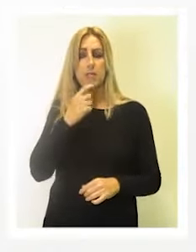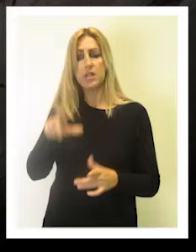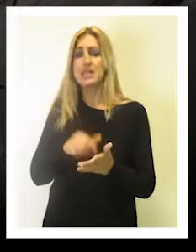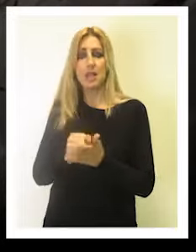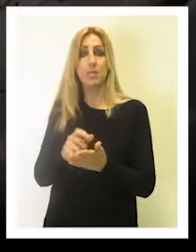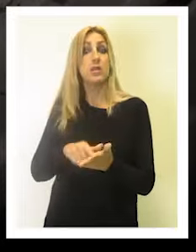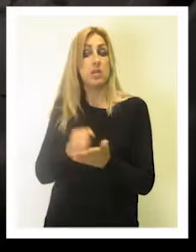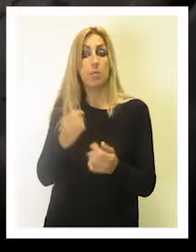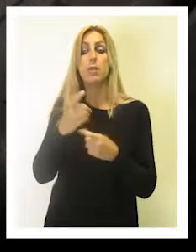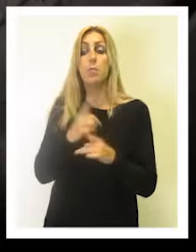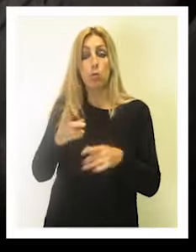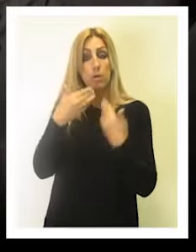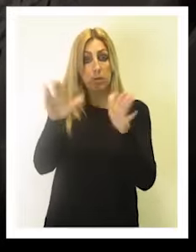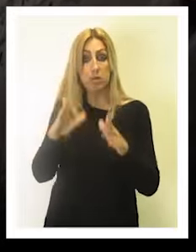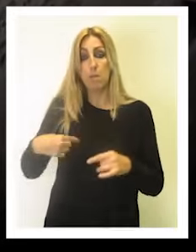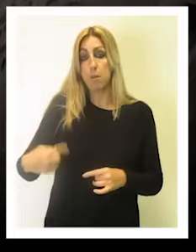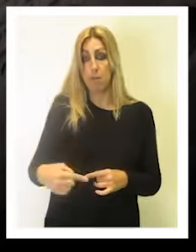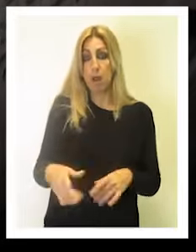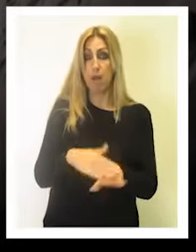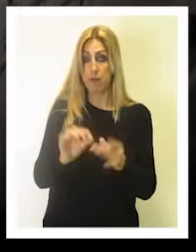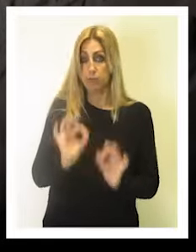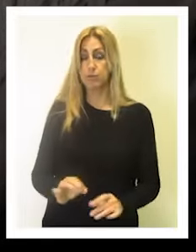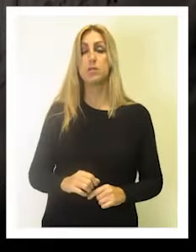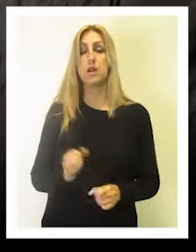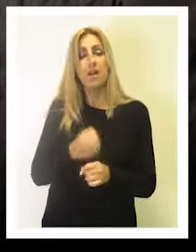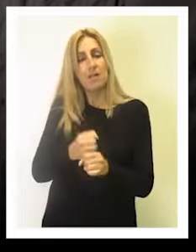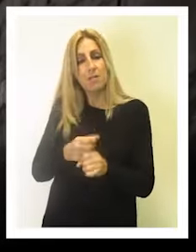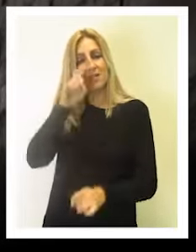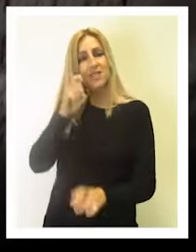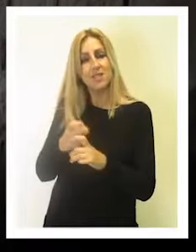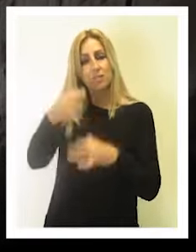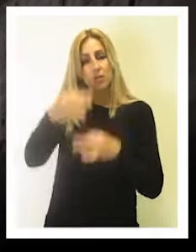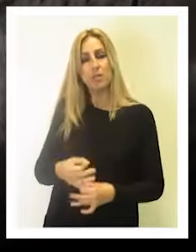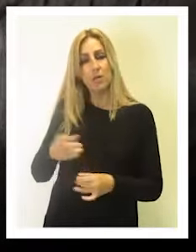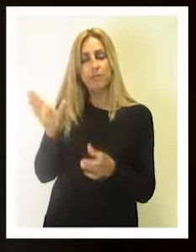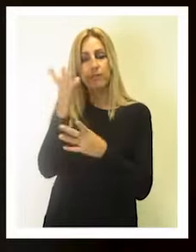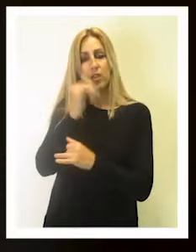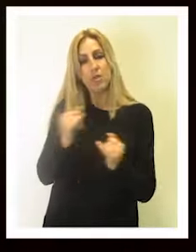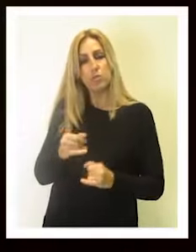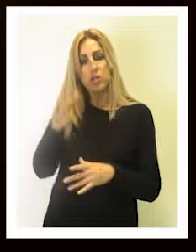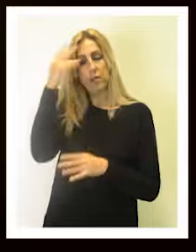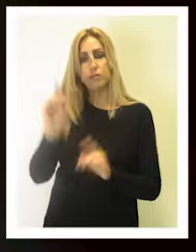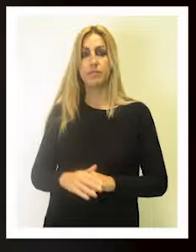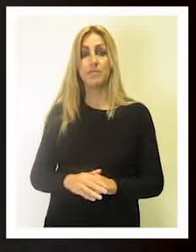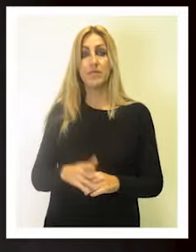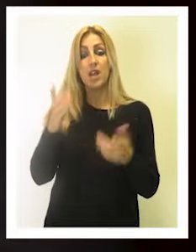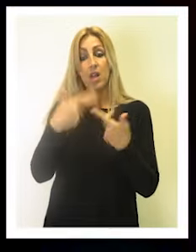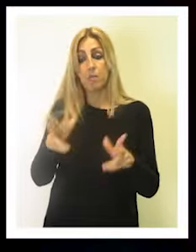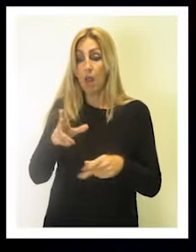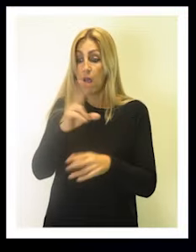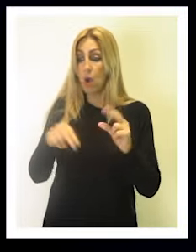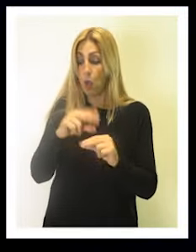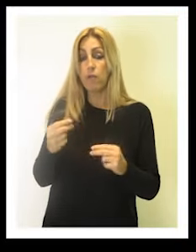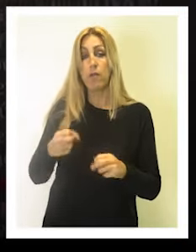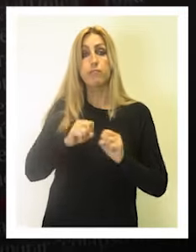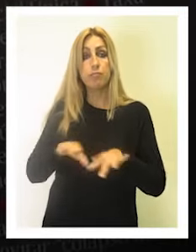sempre! Sempre, porque a democracia se faz todos os dias. Porque dá trabalho e exige convicções inabaláveis. Porque só assim a liberdade se